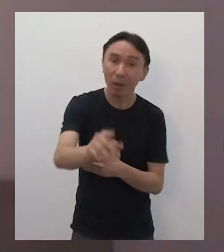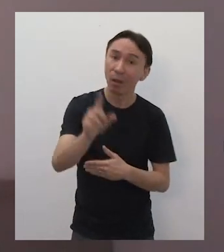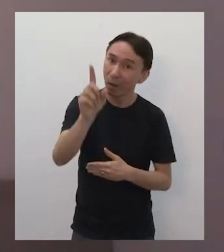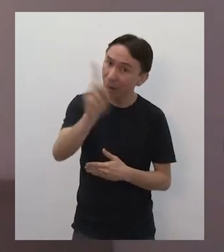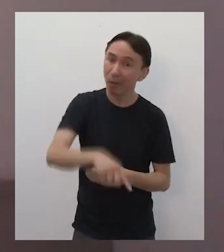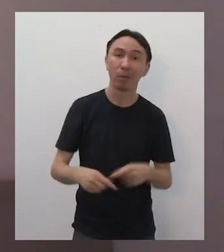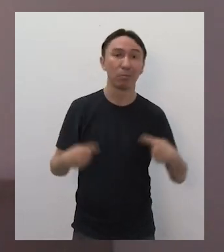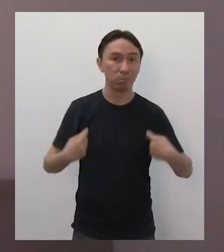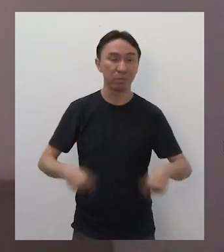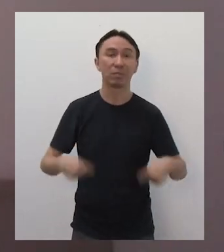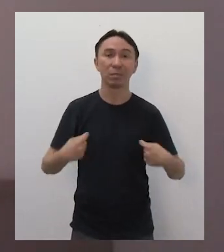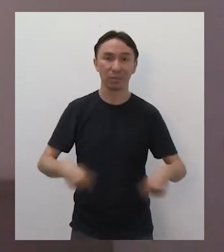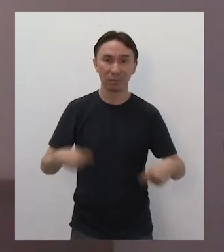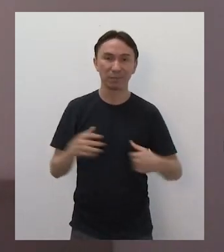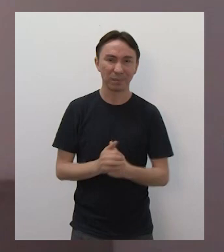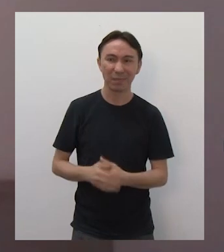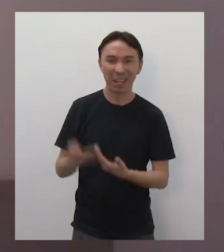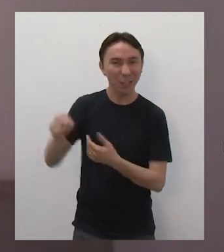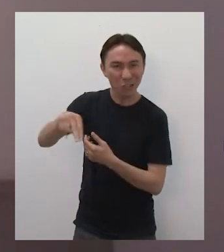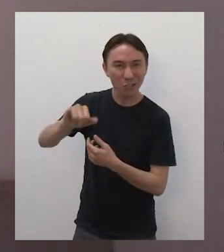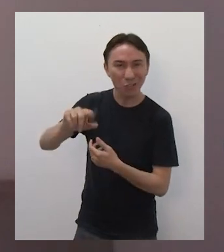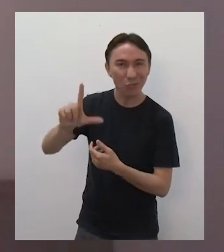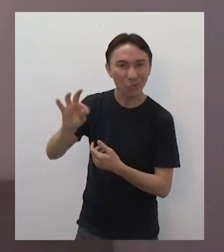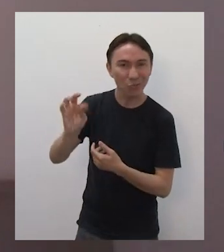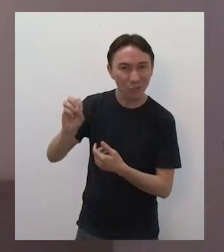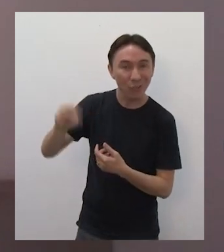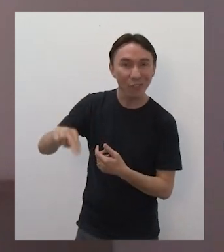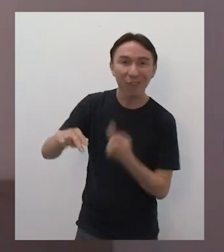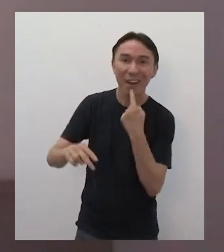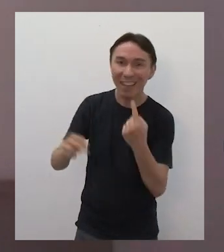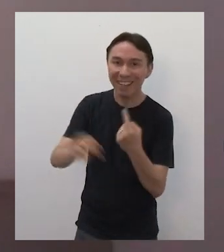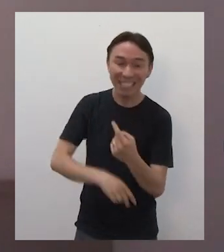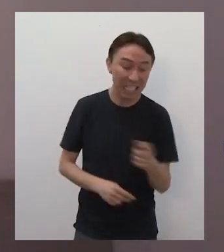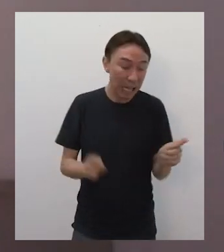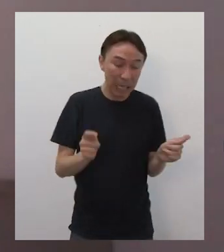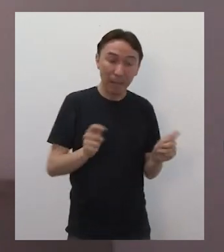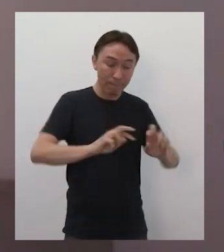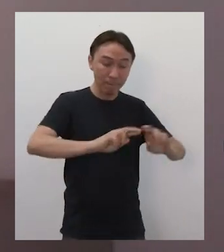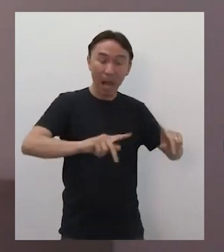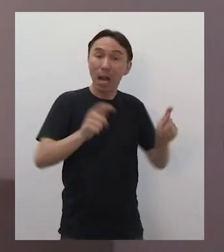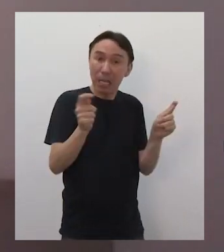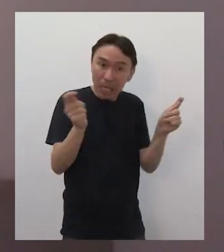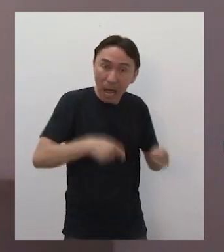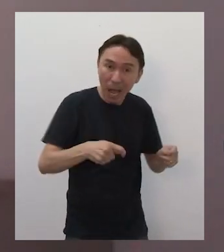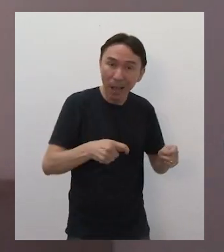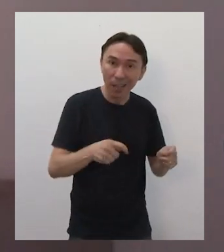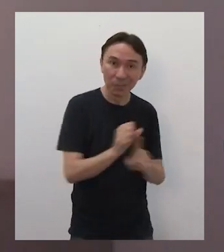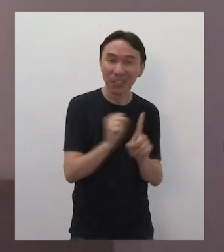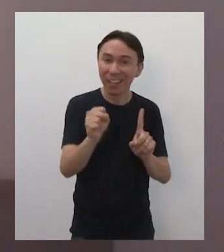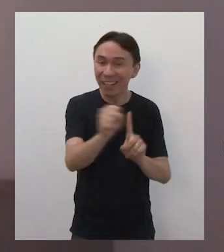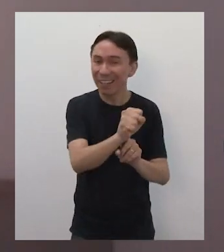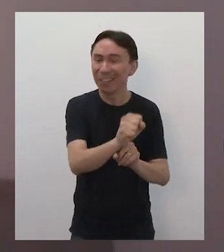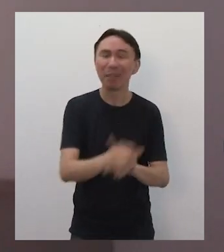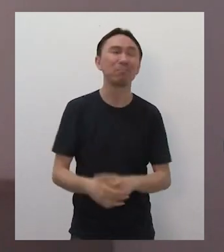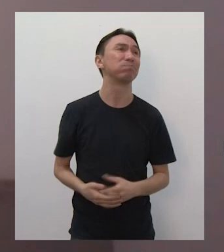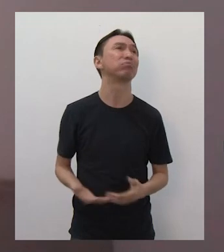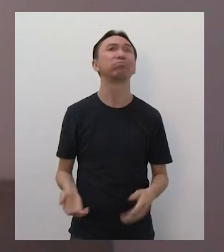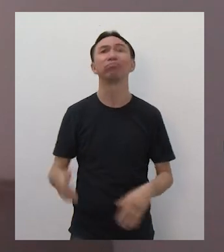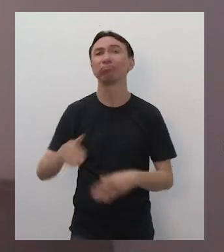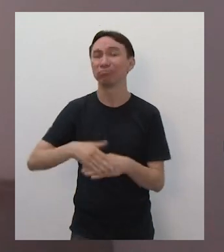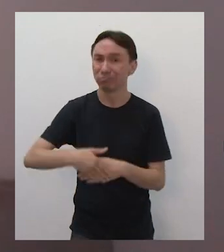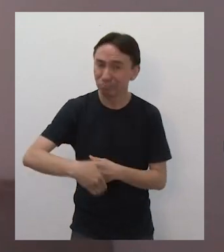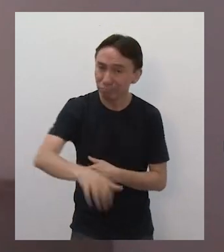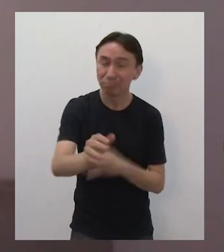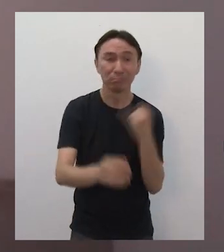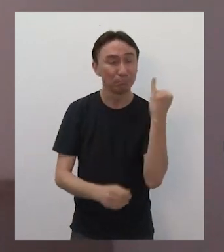Newton, né, as competências socioemocionais agora elas se mostraram muito importantes, e a ideia é que elas sigam par